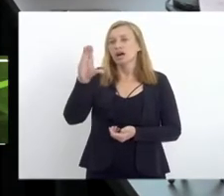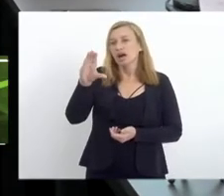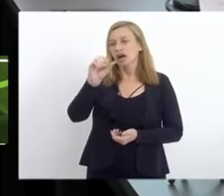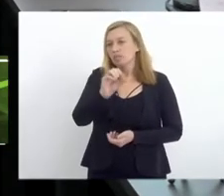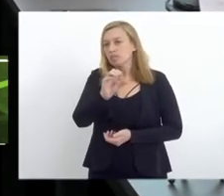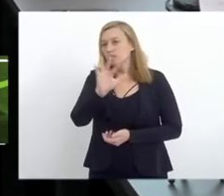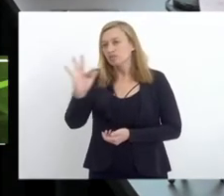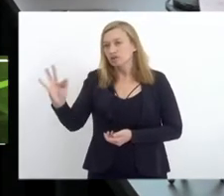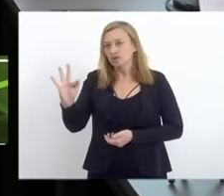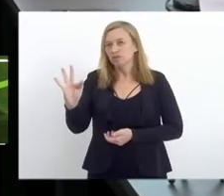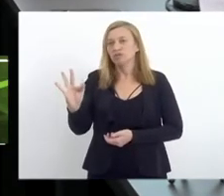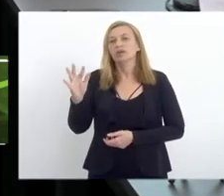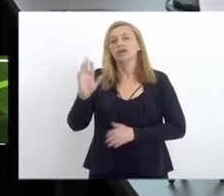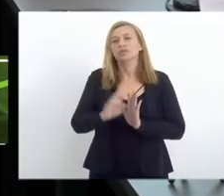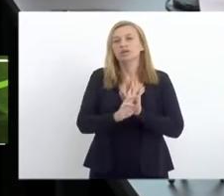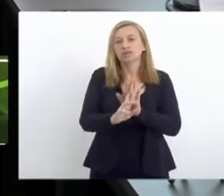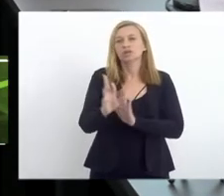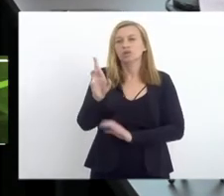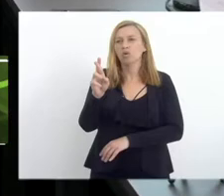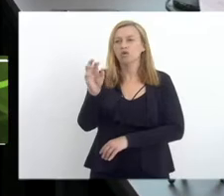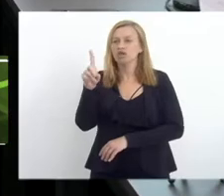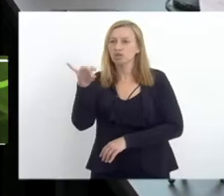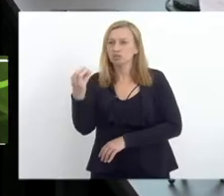Rodrigo Abreu.